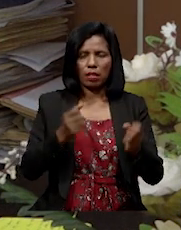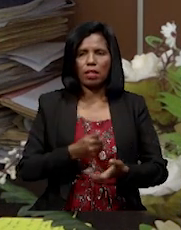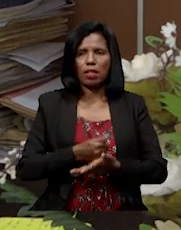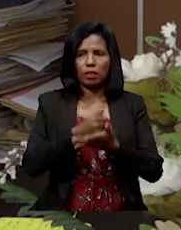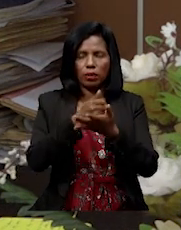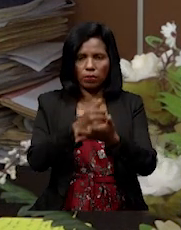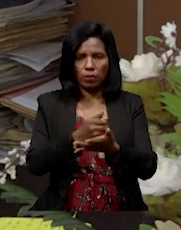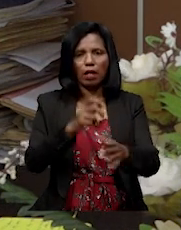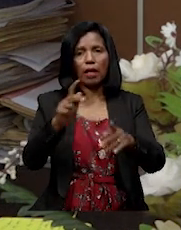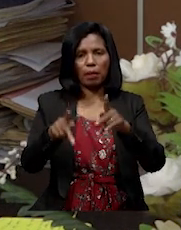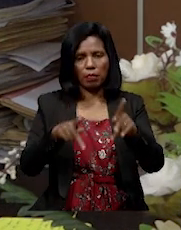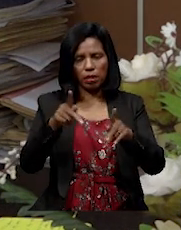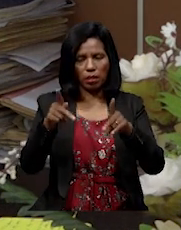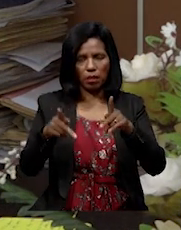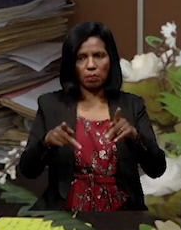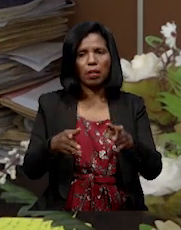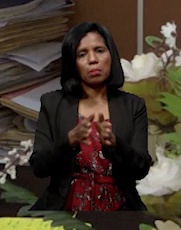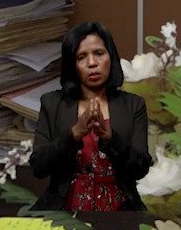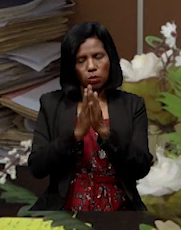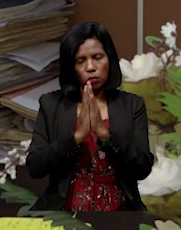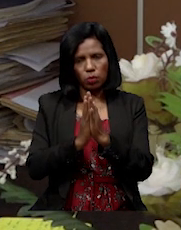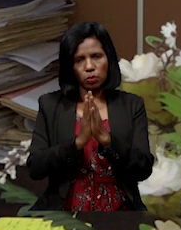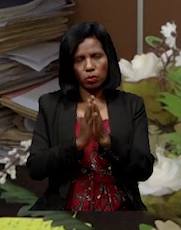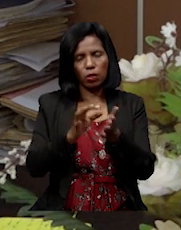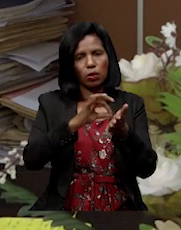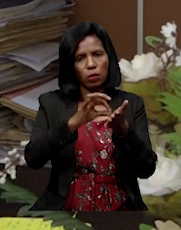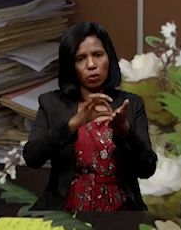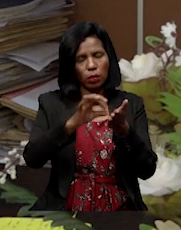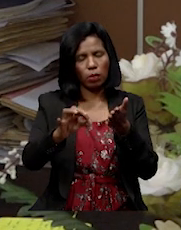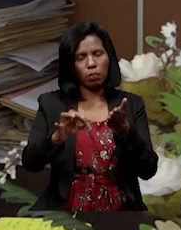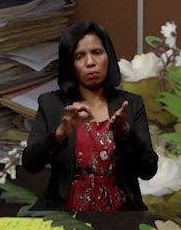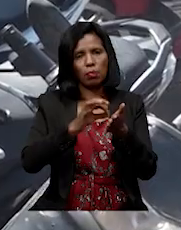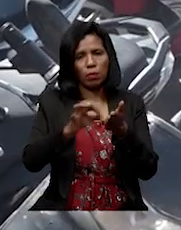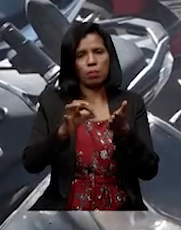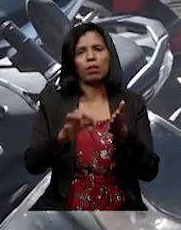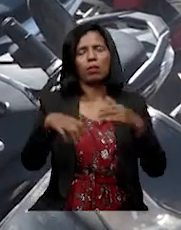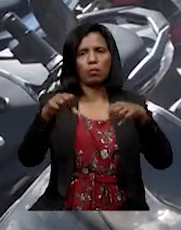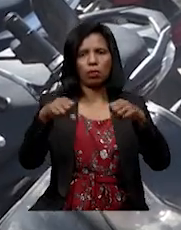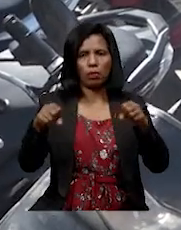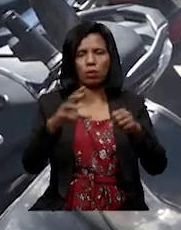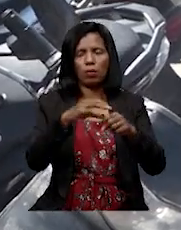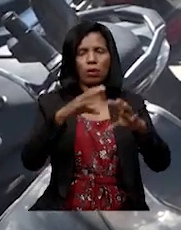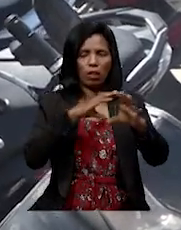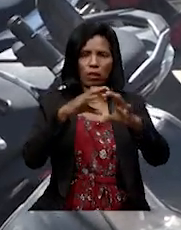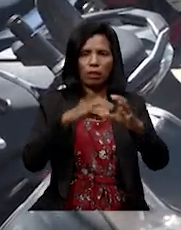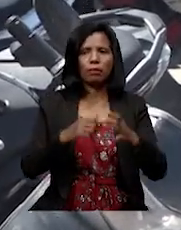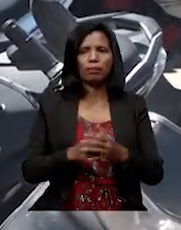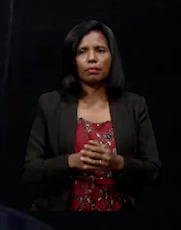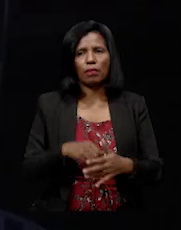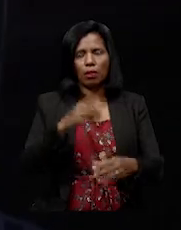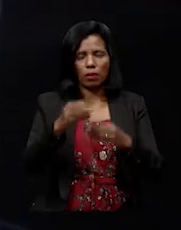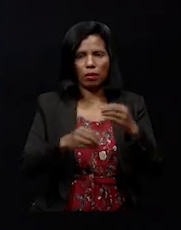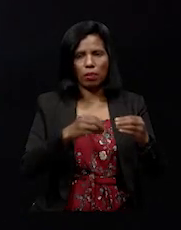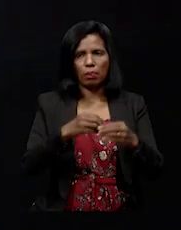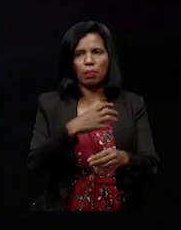ne maluxira ne be mai te al registro motor o careta sira. Relaciona o serviço polícia trânsito nian